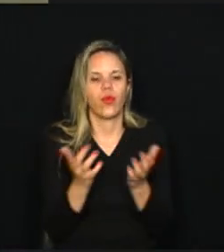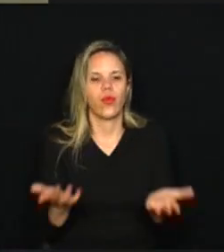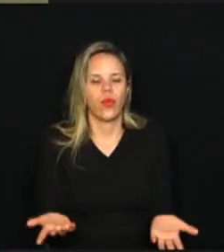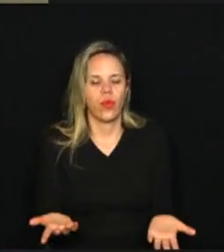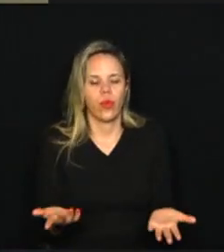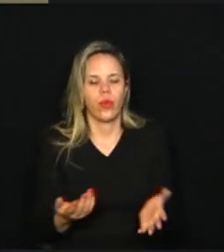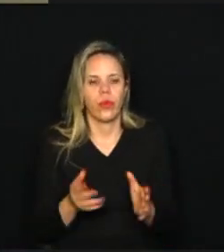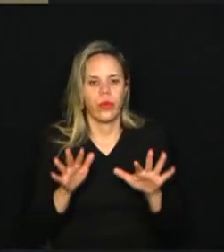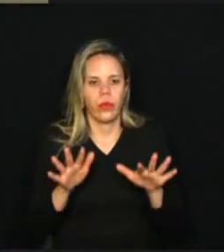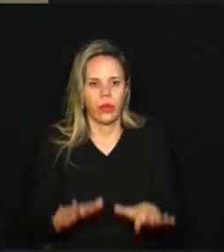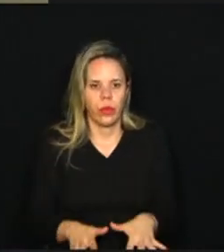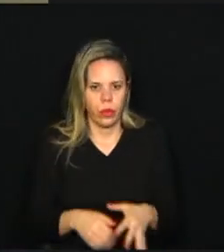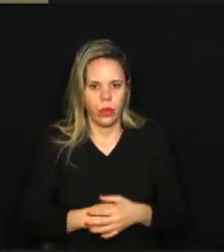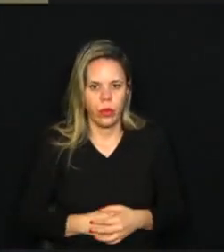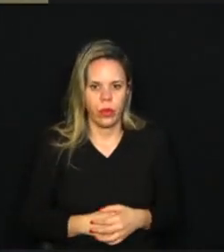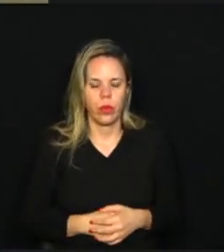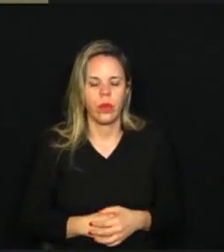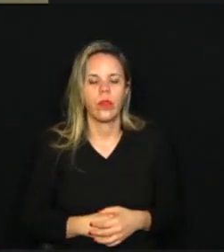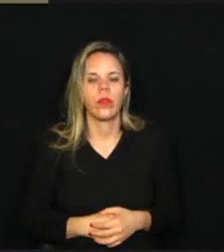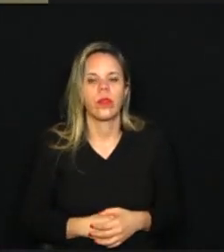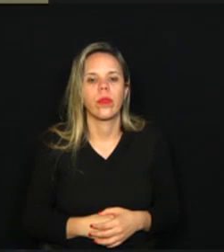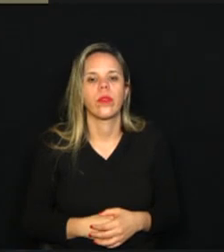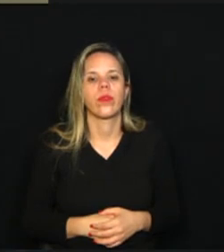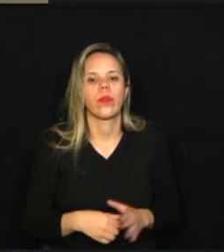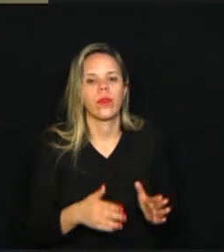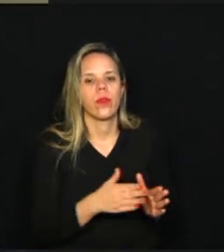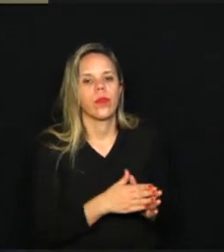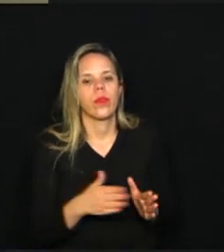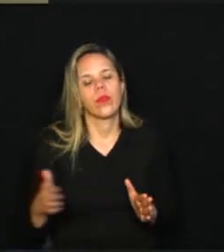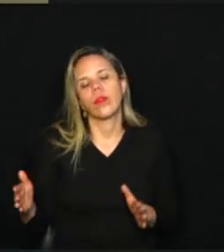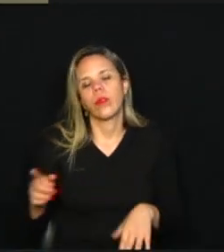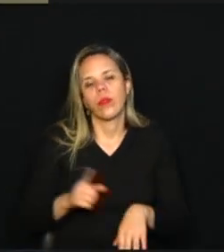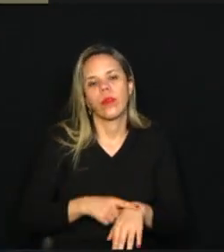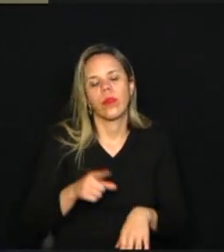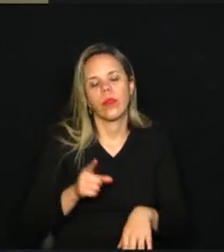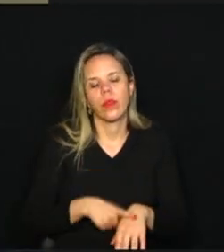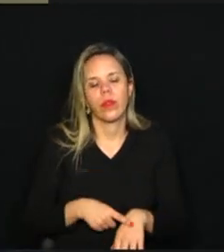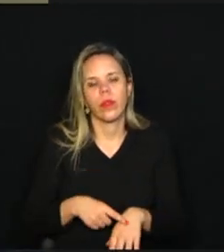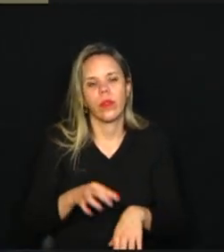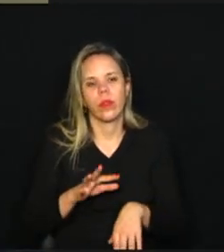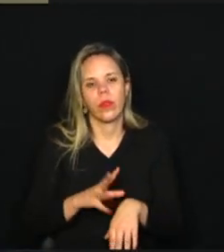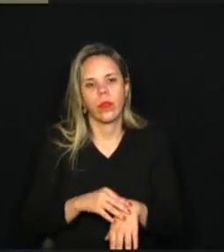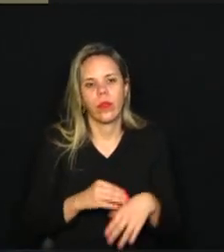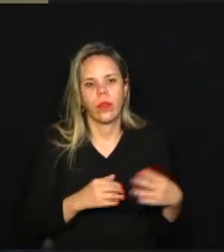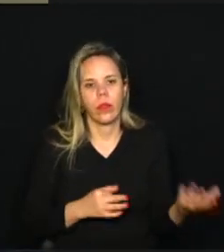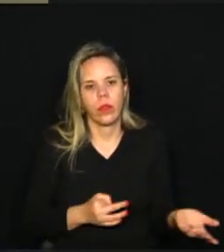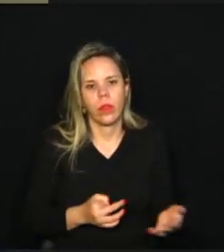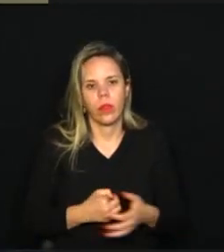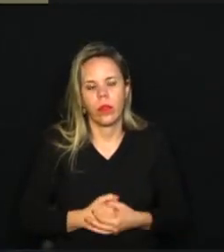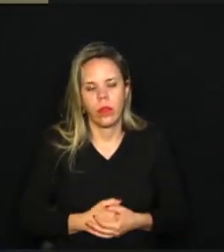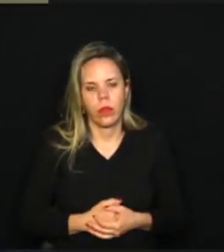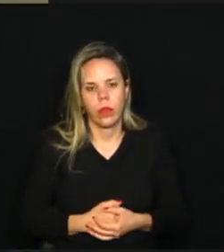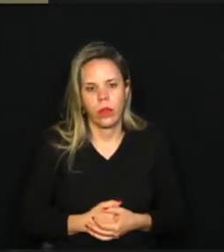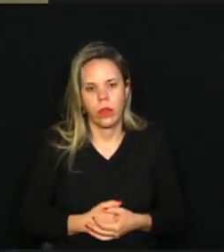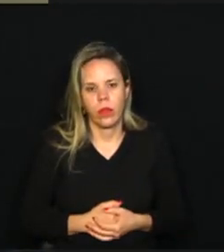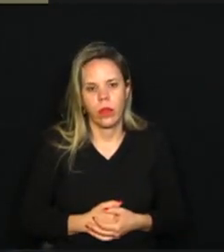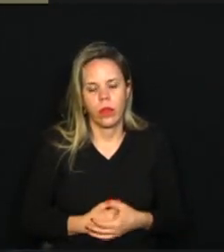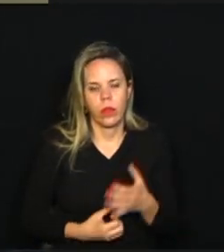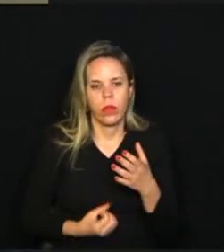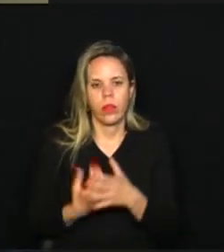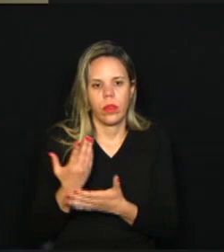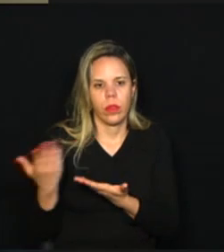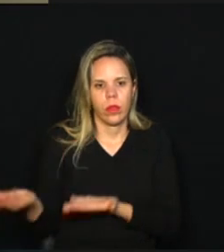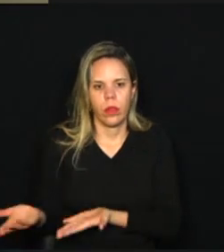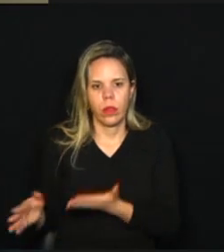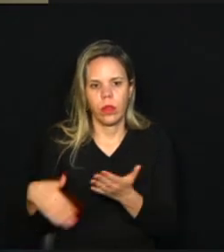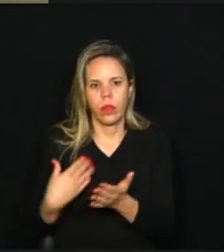vão ficar assintomáticos durante o tempo da doença, que eles englobariam ali